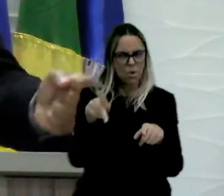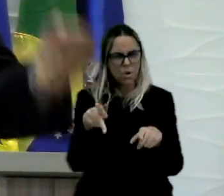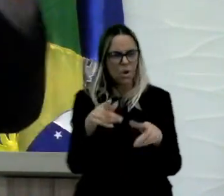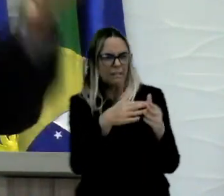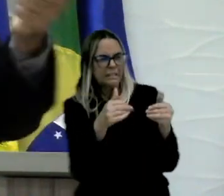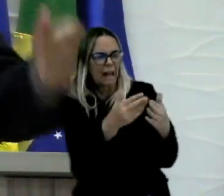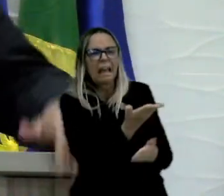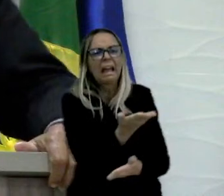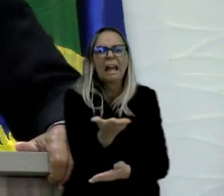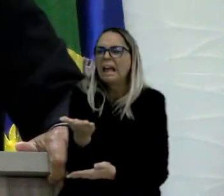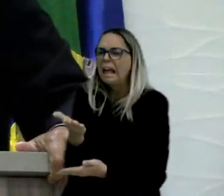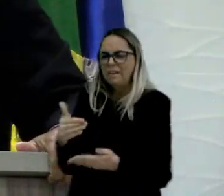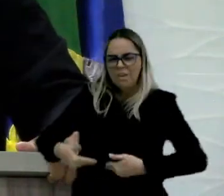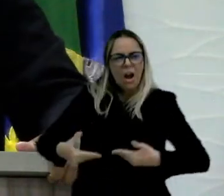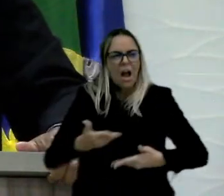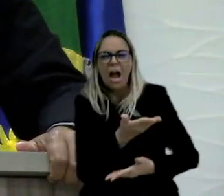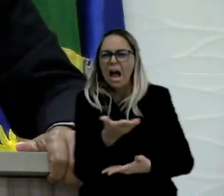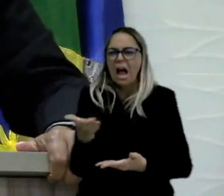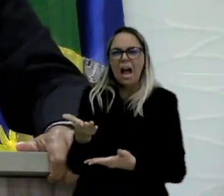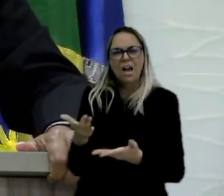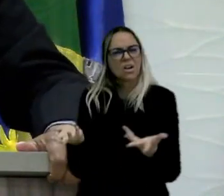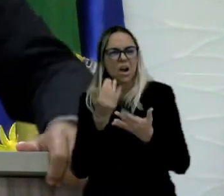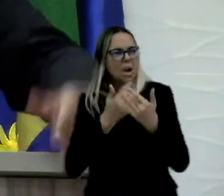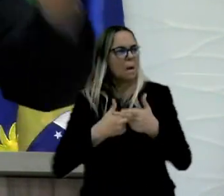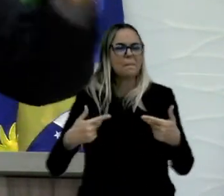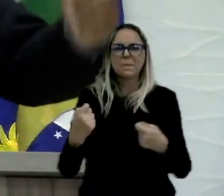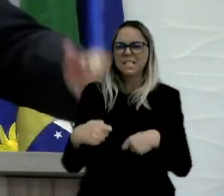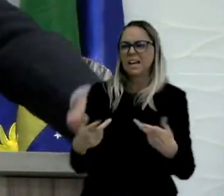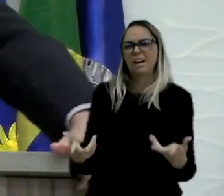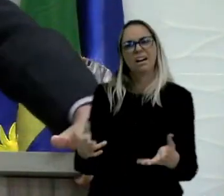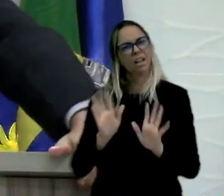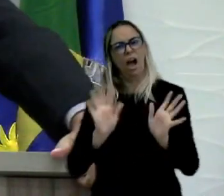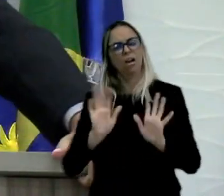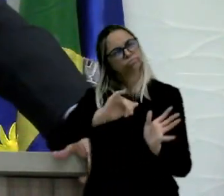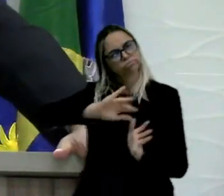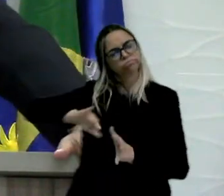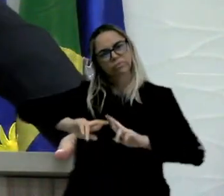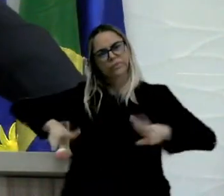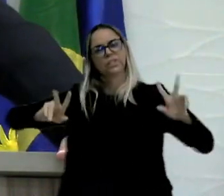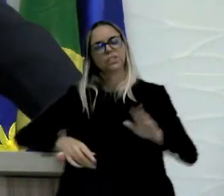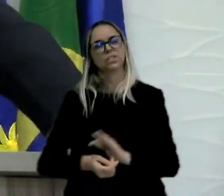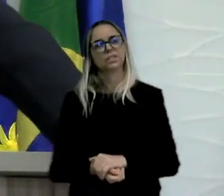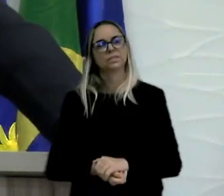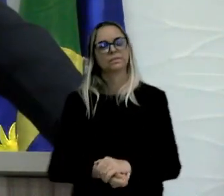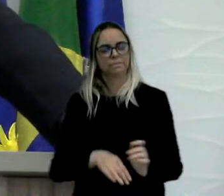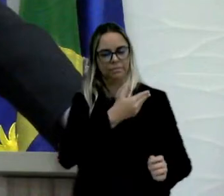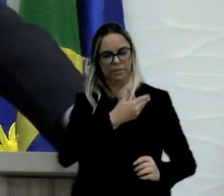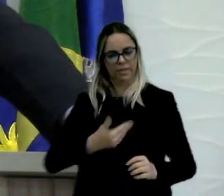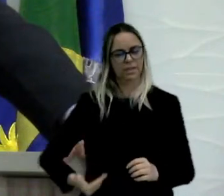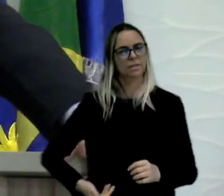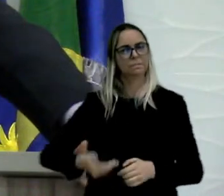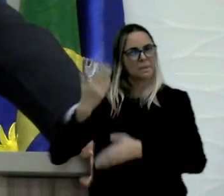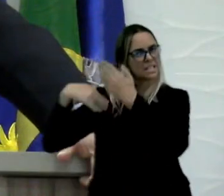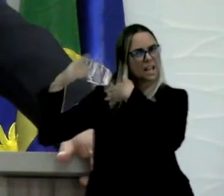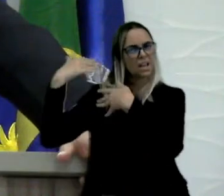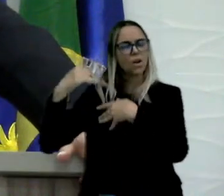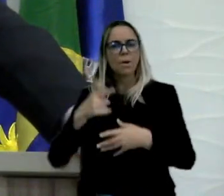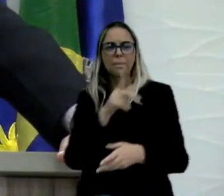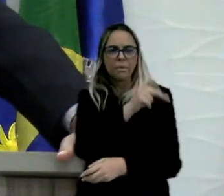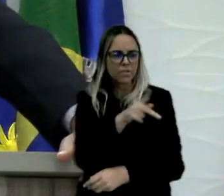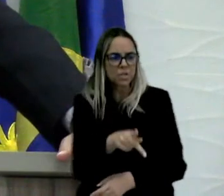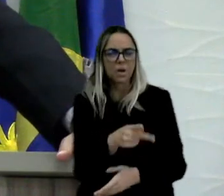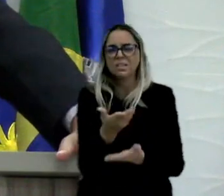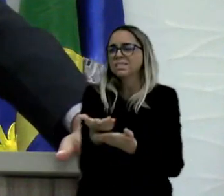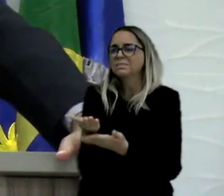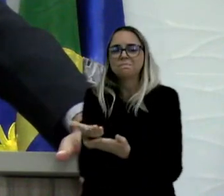seixa BASA para comer Bruno porque a gestão passada pegou fez os professor pedir mola e o